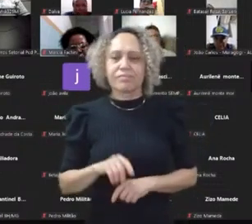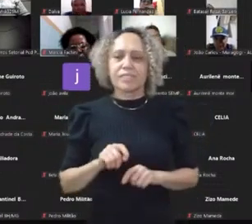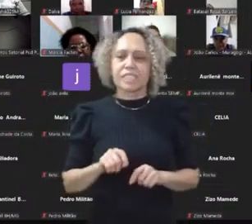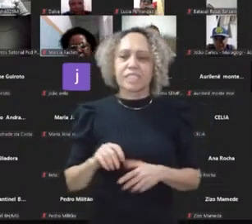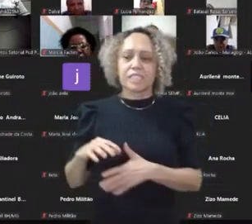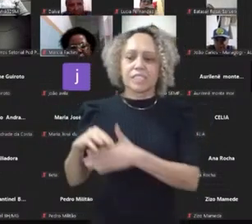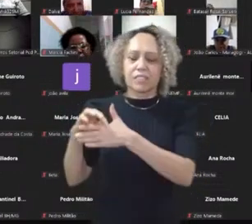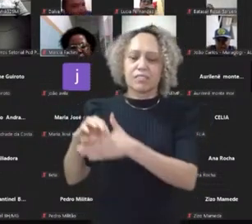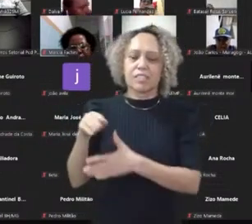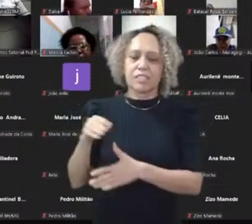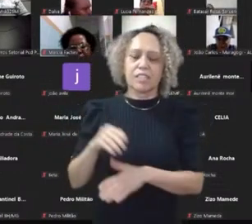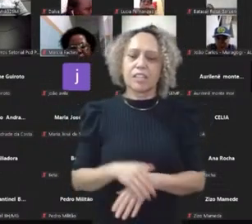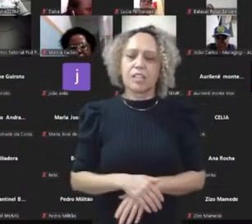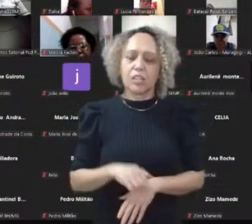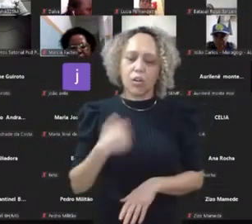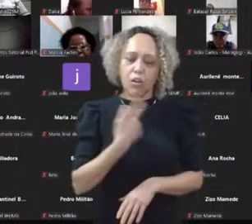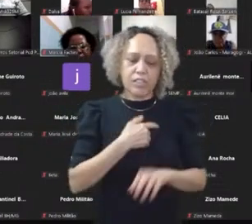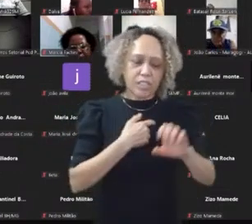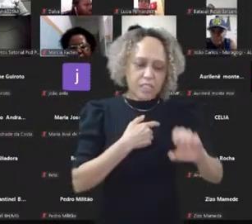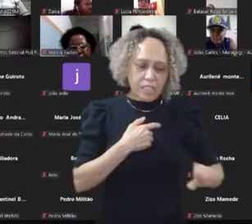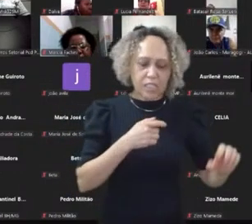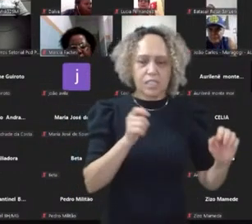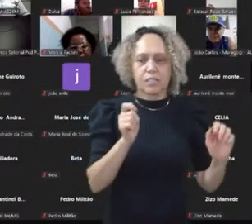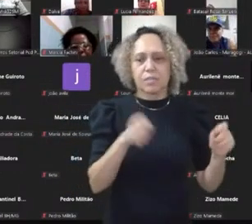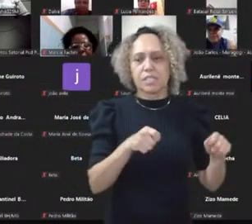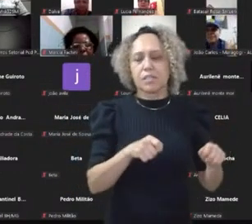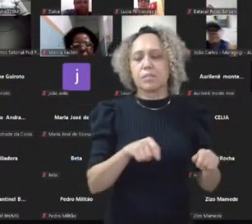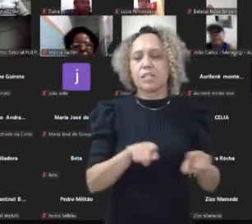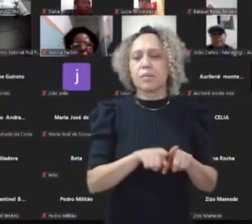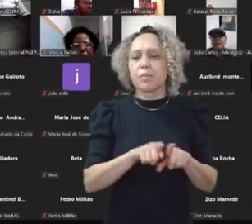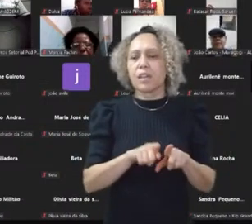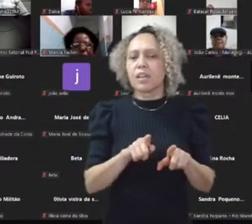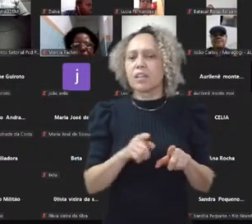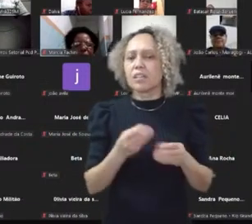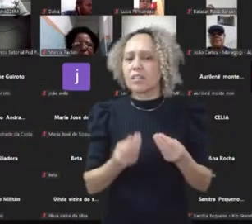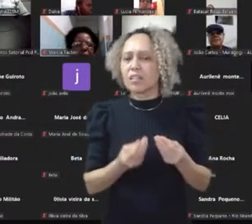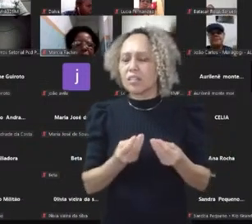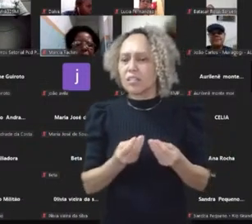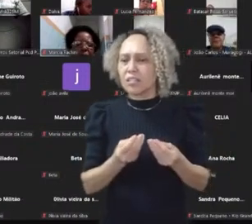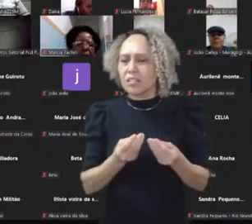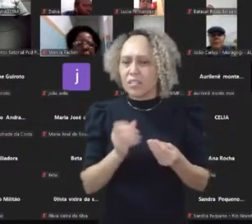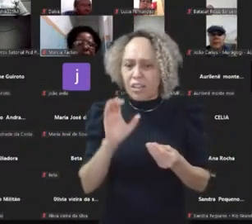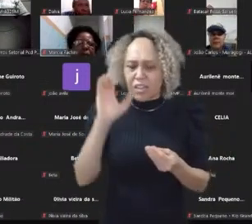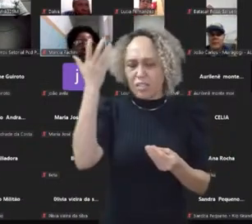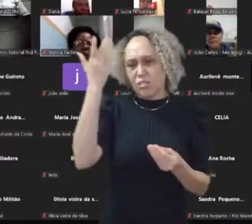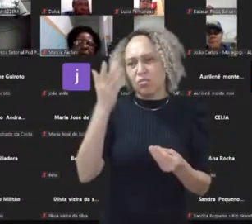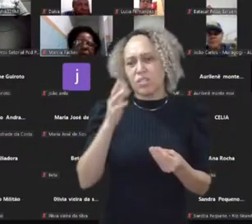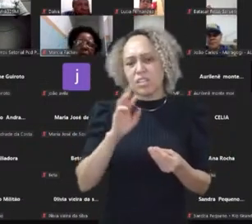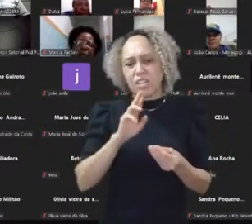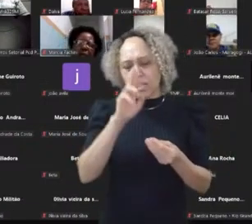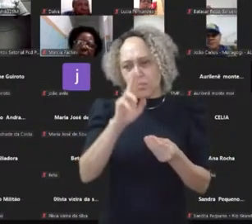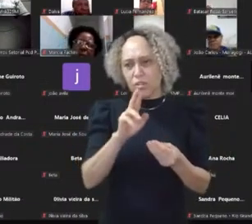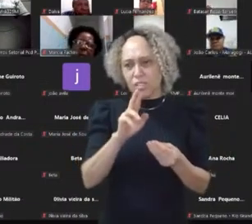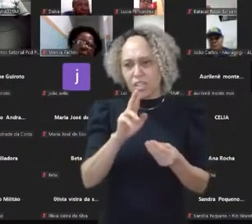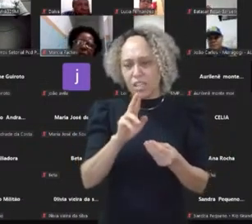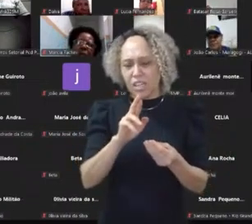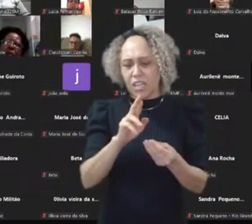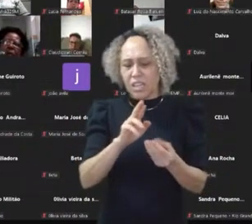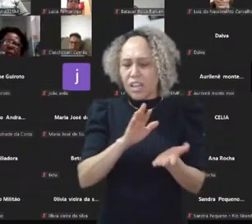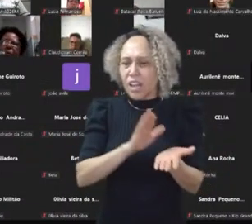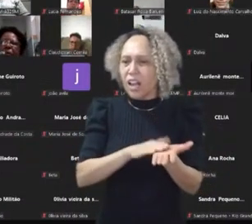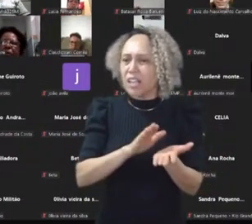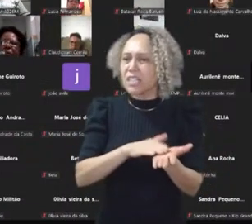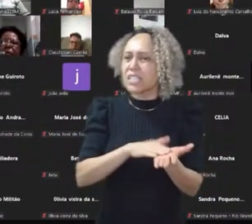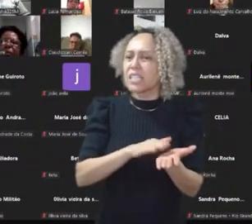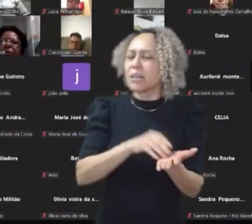precisamos conseguir responder sobre as demandas concretas do chão da sala de aula do que os trabalhadores em